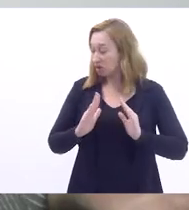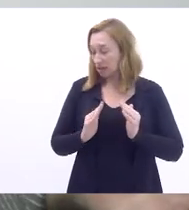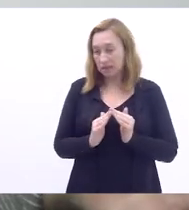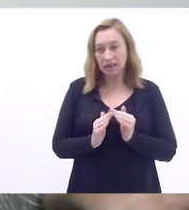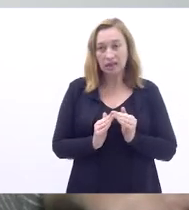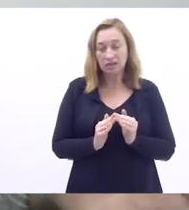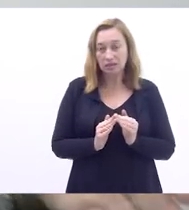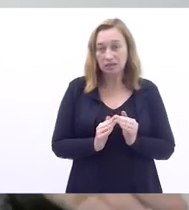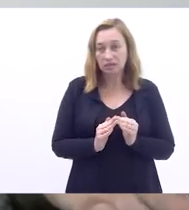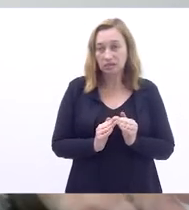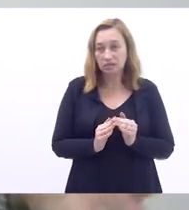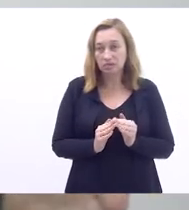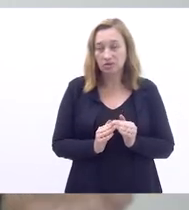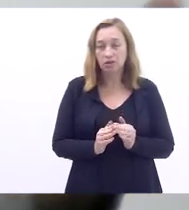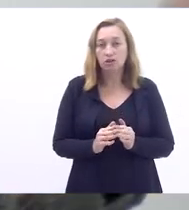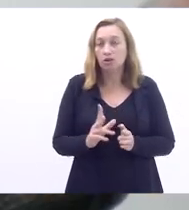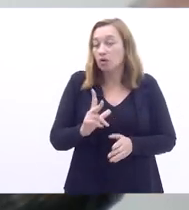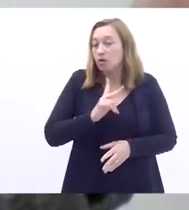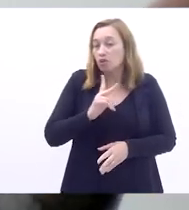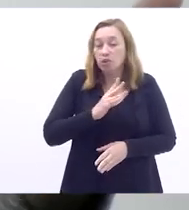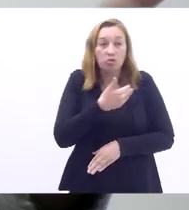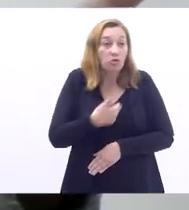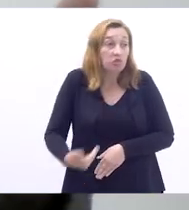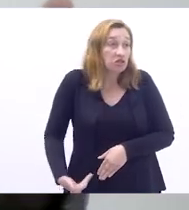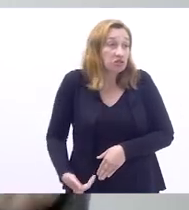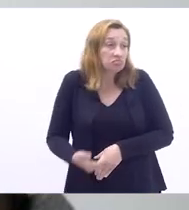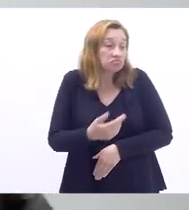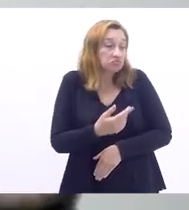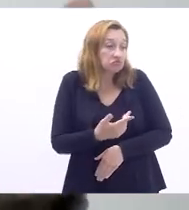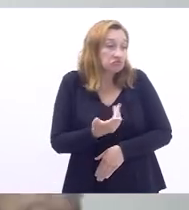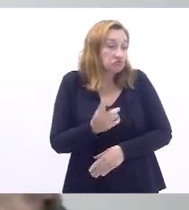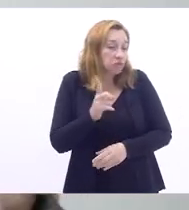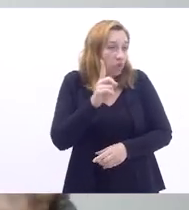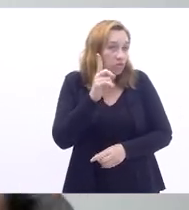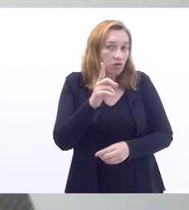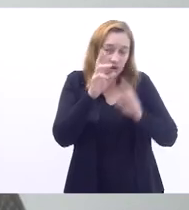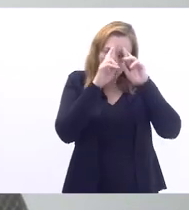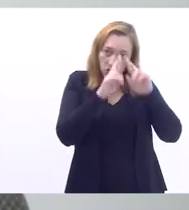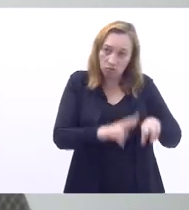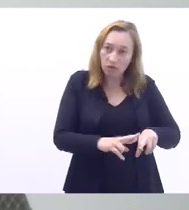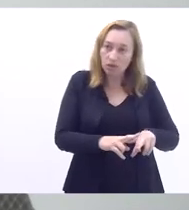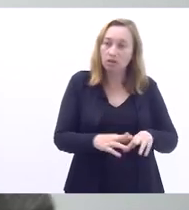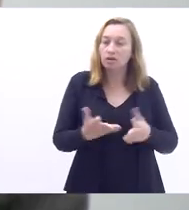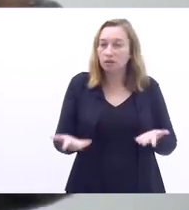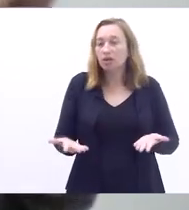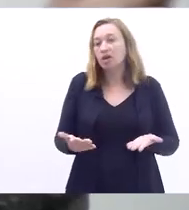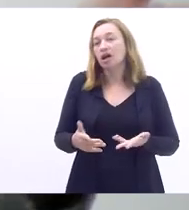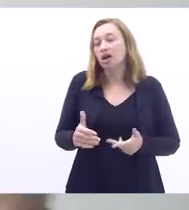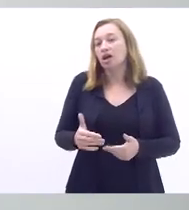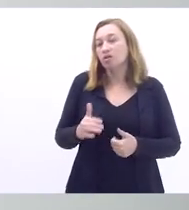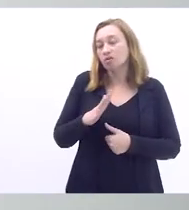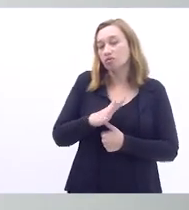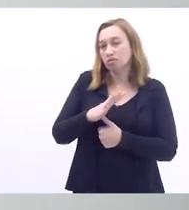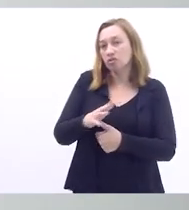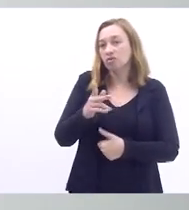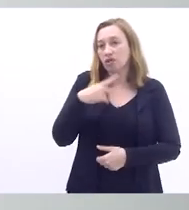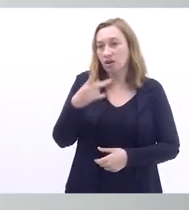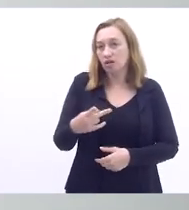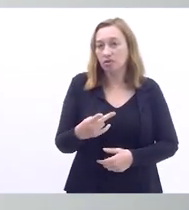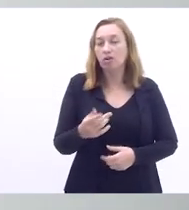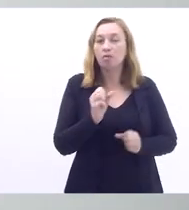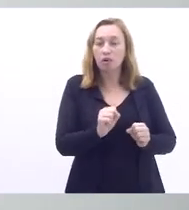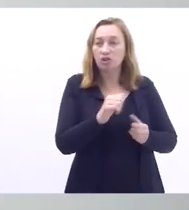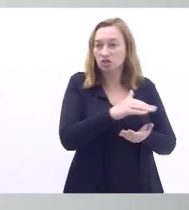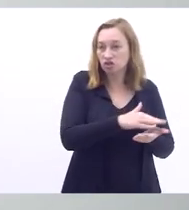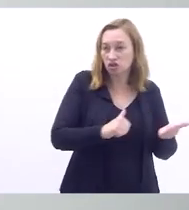de respeito para com o governo é o que foi dito pelo reitor eu concordo plenamente a gente pode tirar o governo do estado e colocar a comissão para gerir o